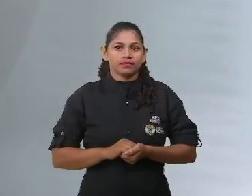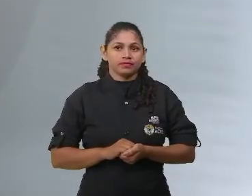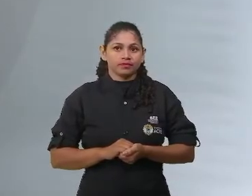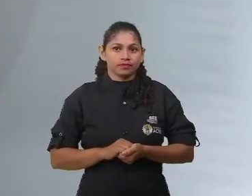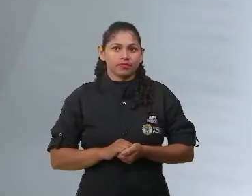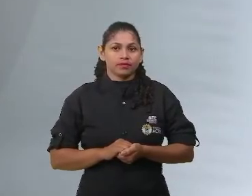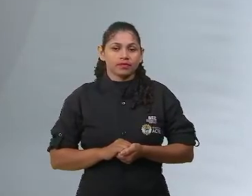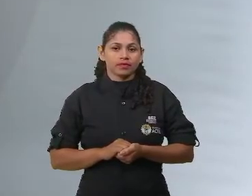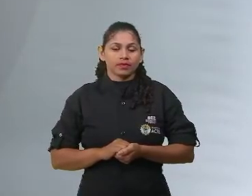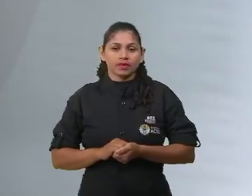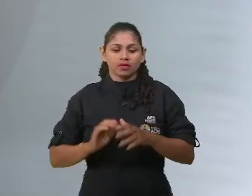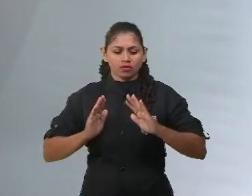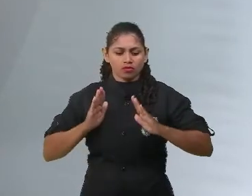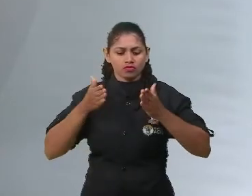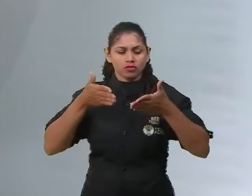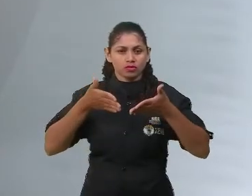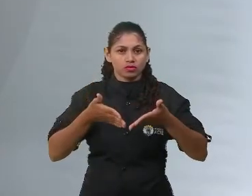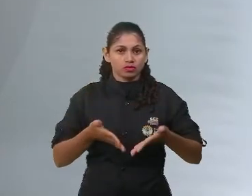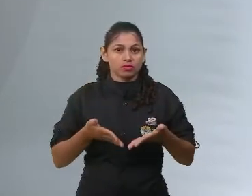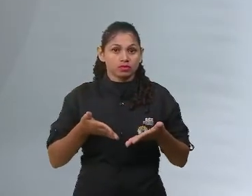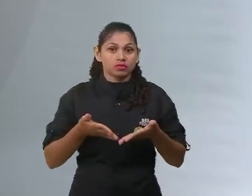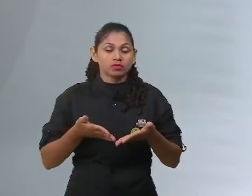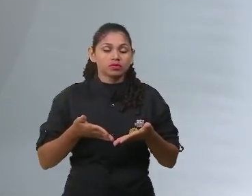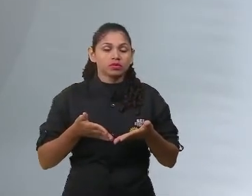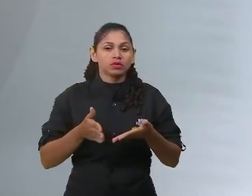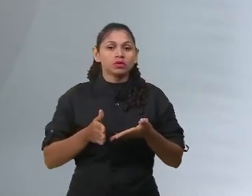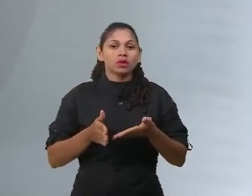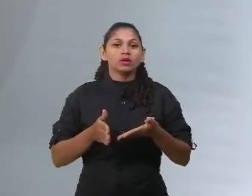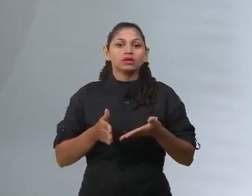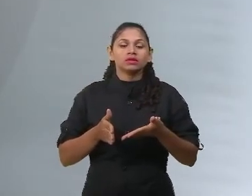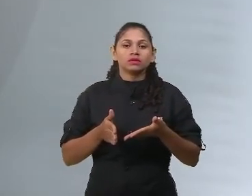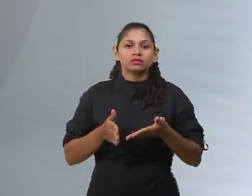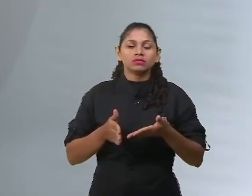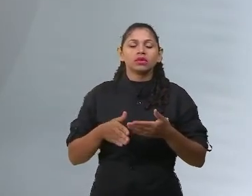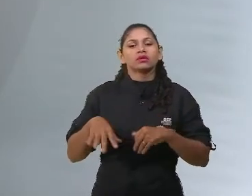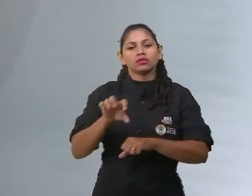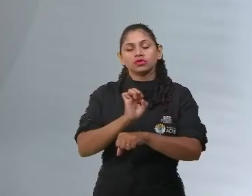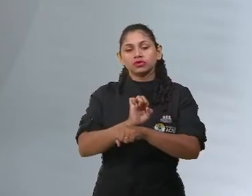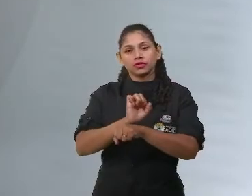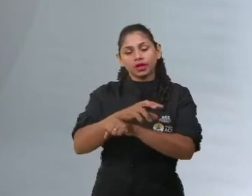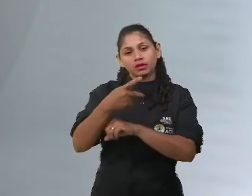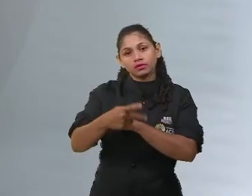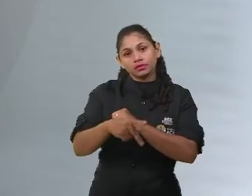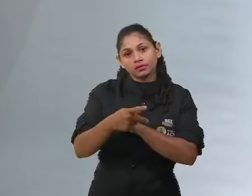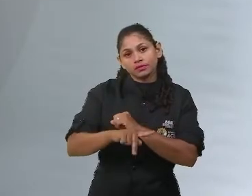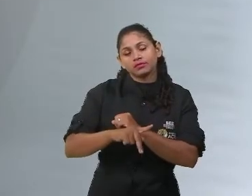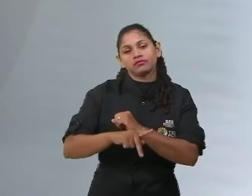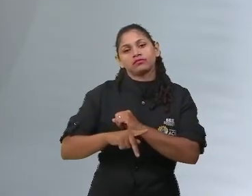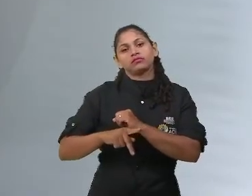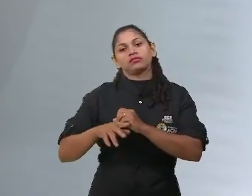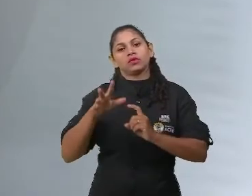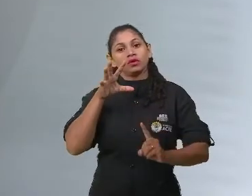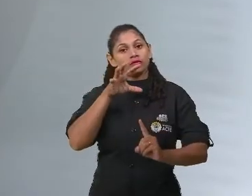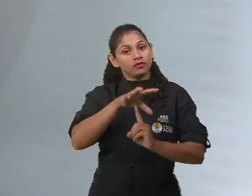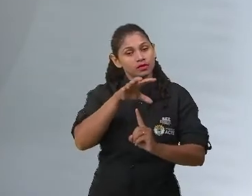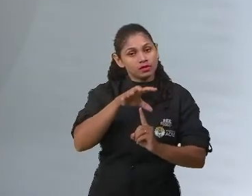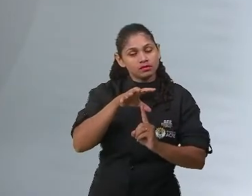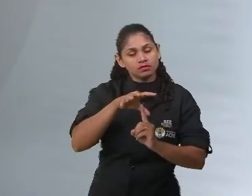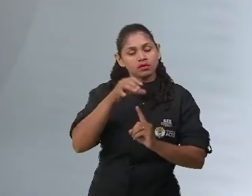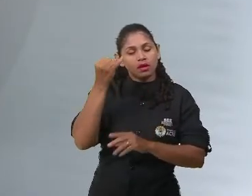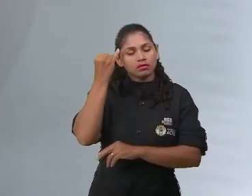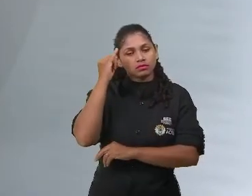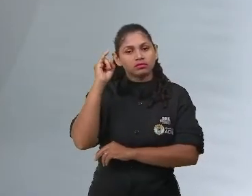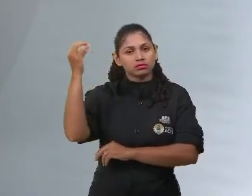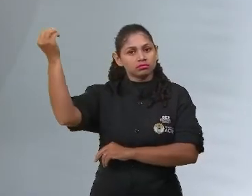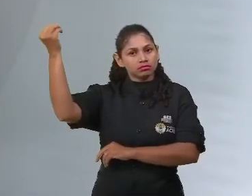que estava ali concentrada na região das Minas Gerais, e eles vão tentar buscar independência, inspirados nas ideias, nos